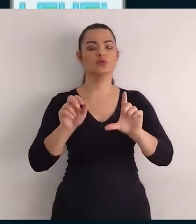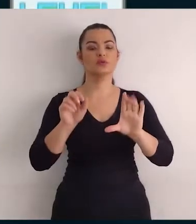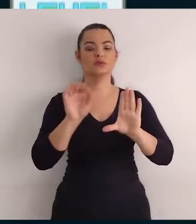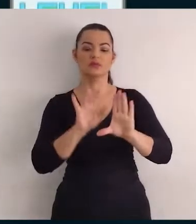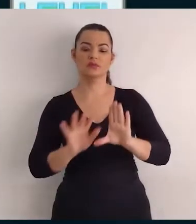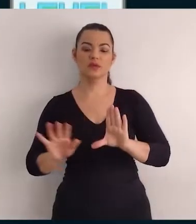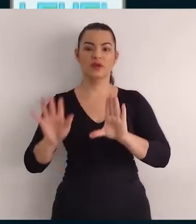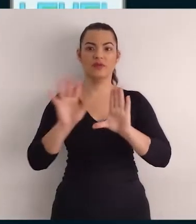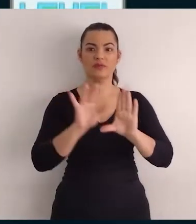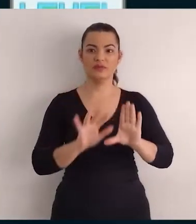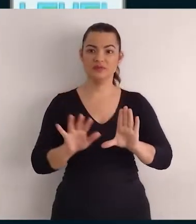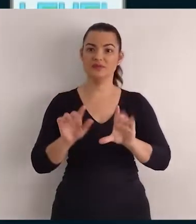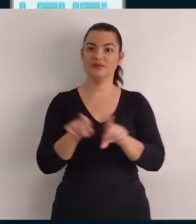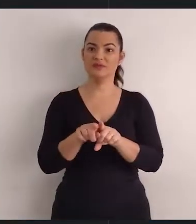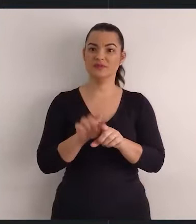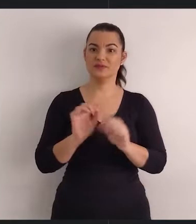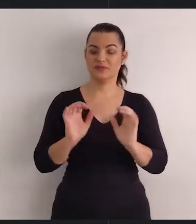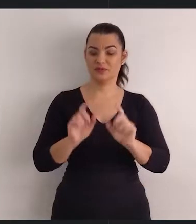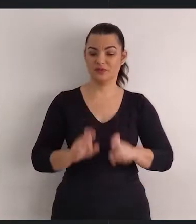virtual.